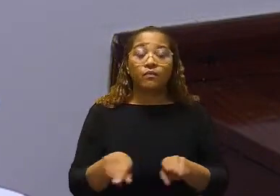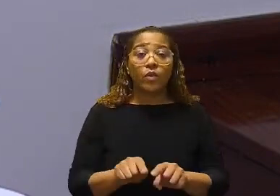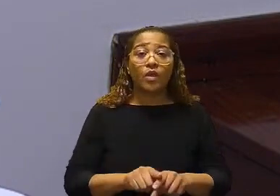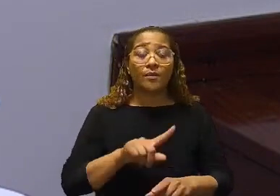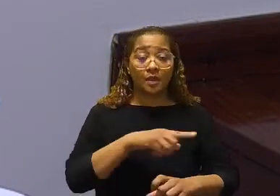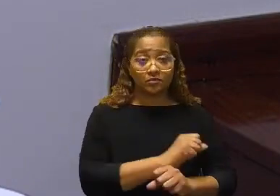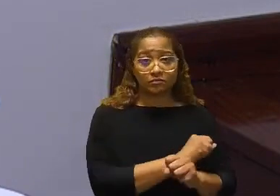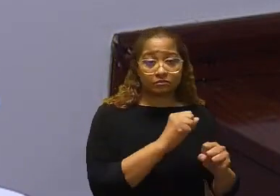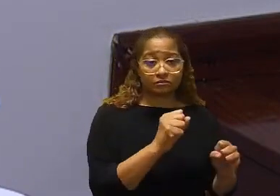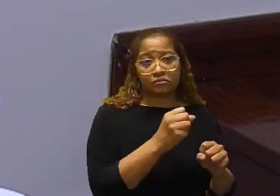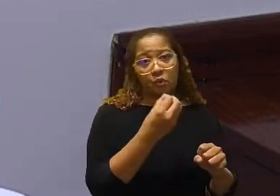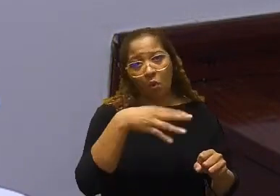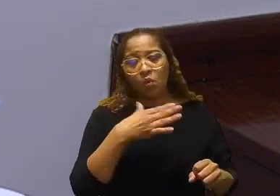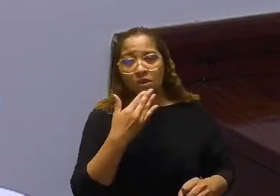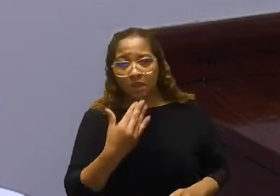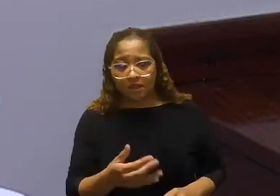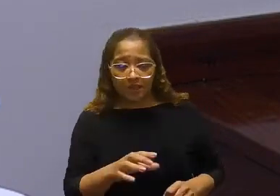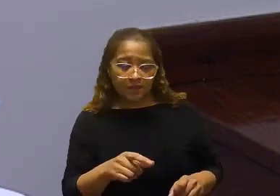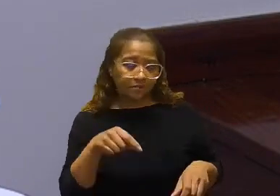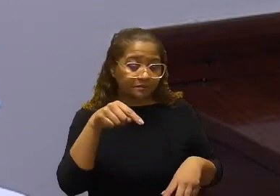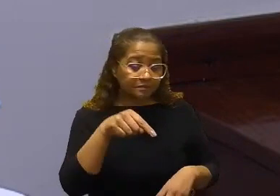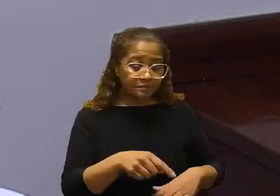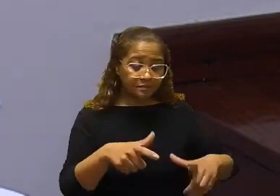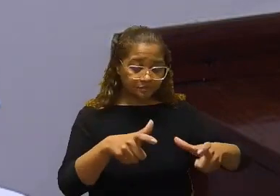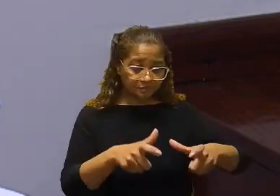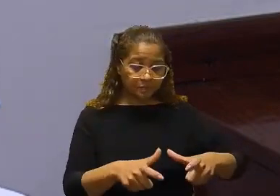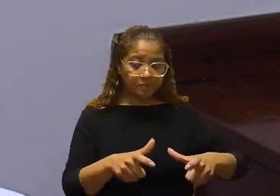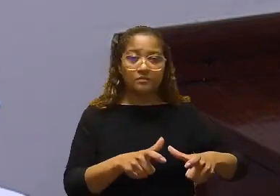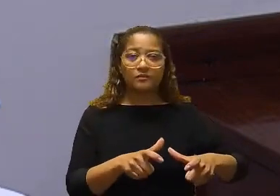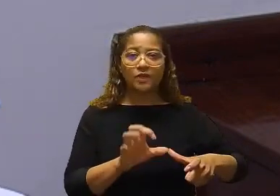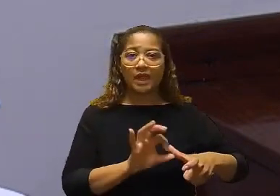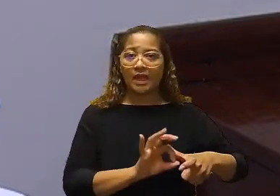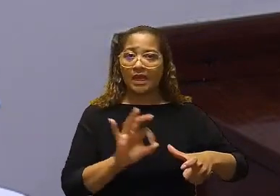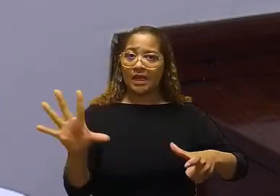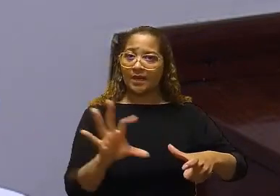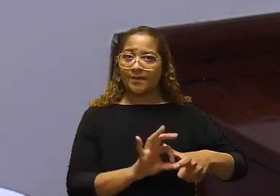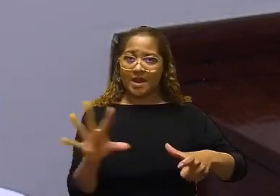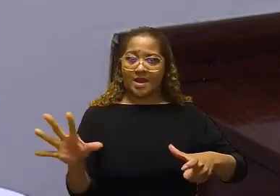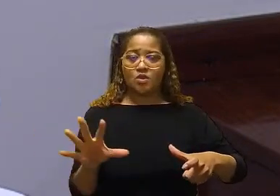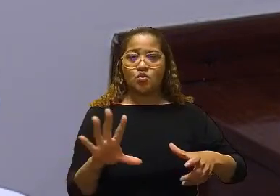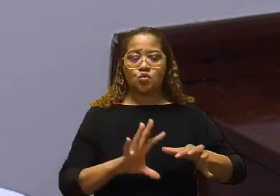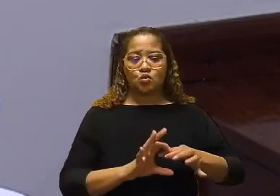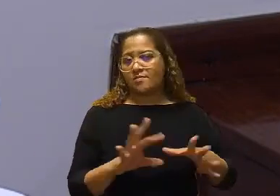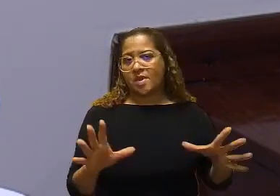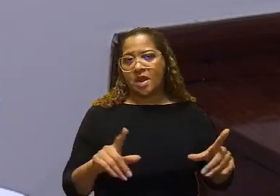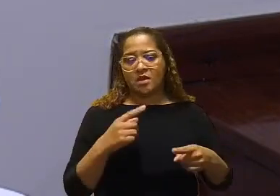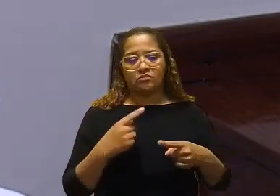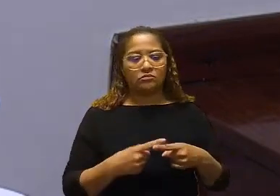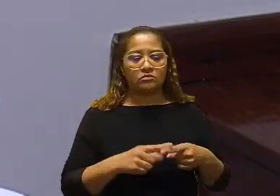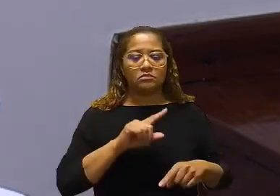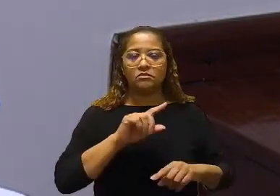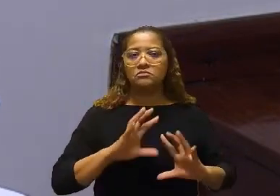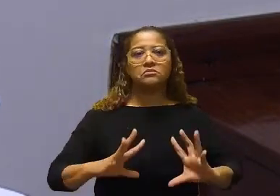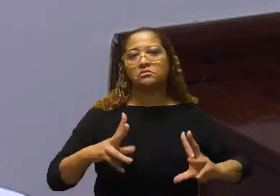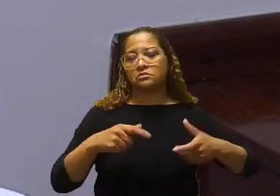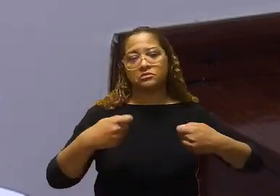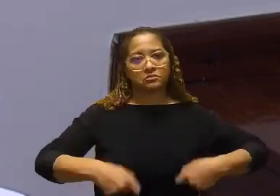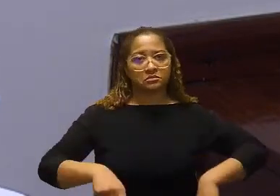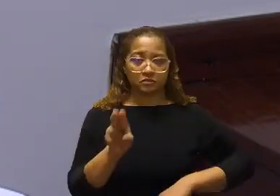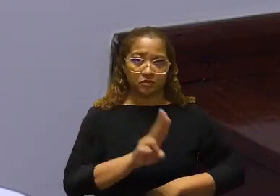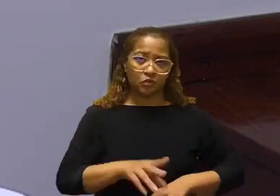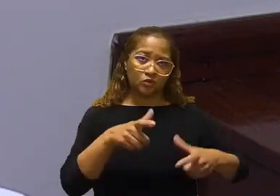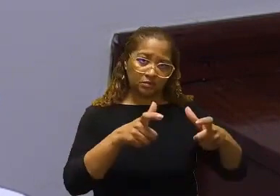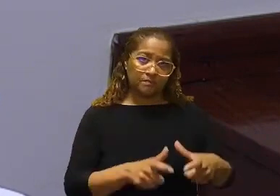fica liberado o estacionamento para todos os que do estacionamento então